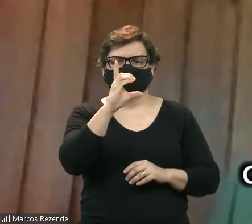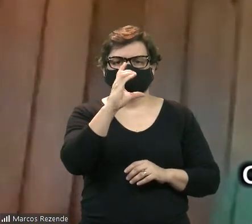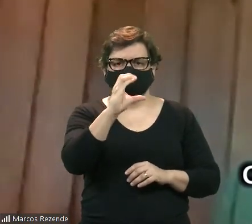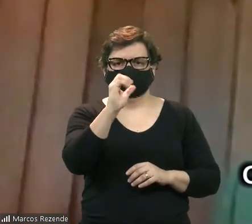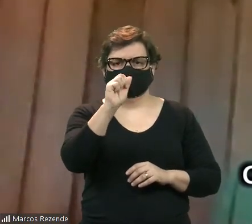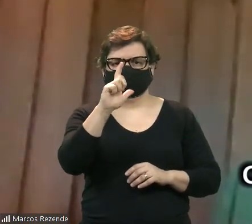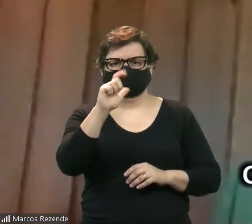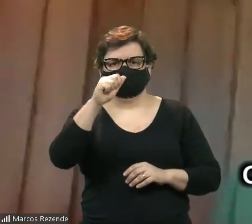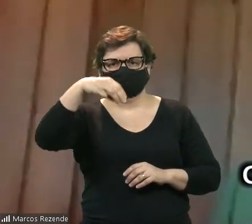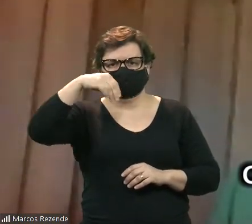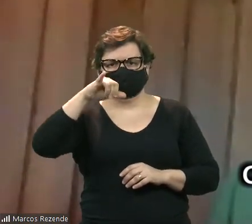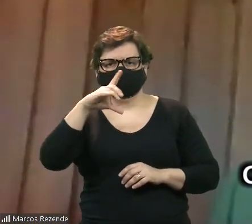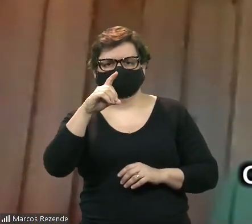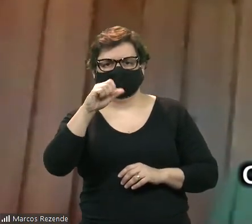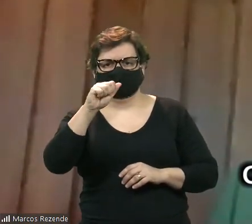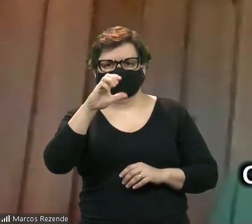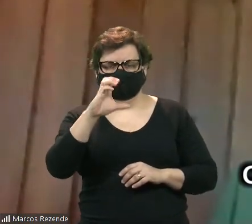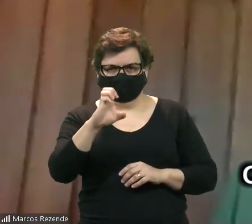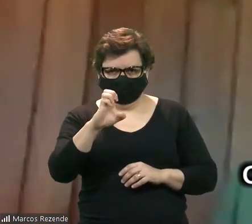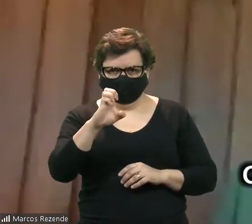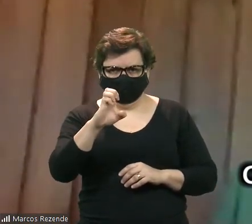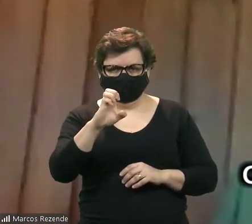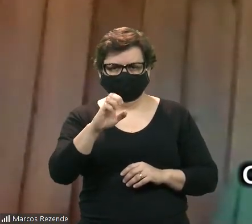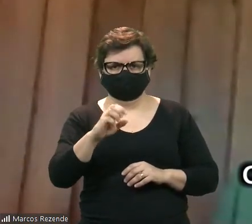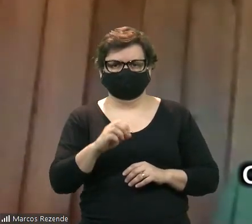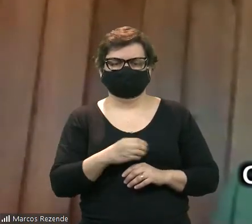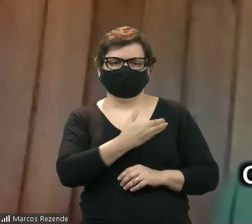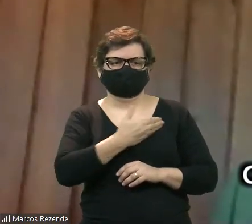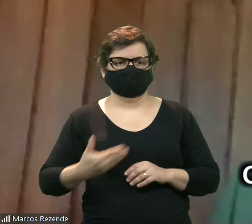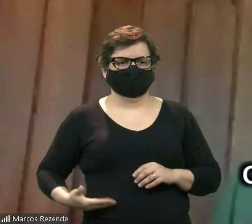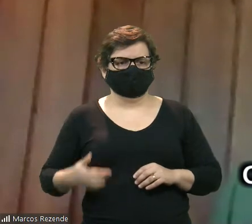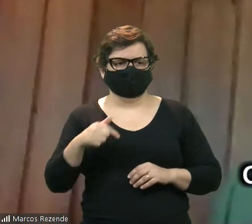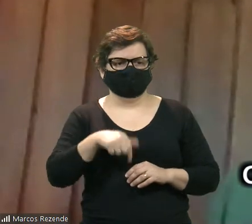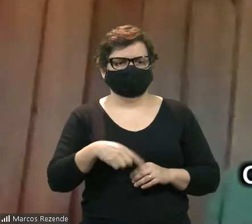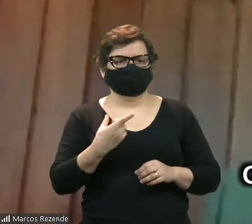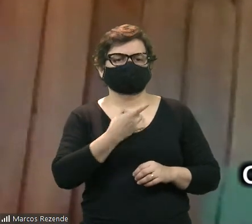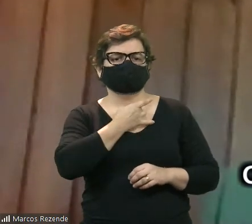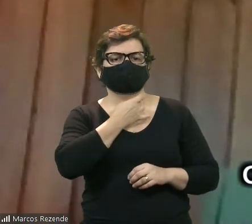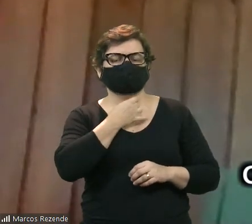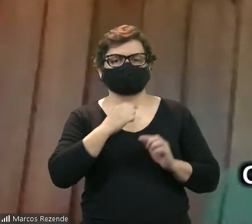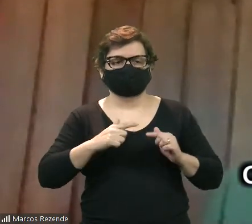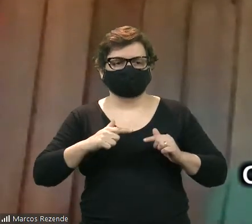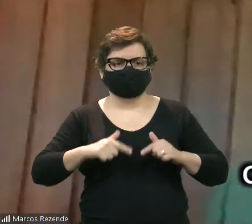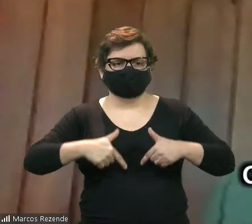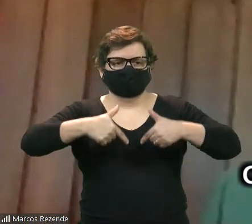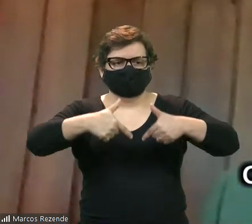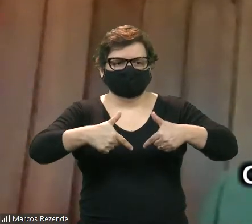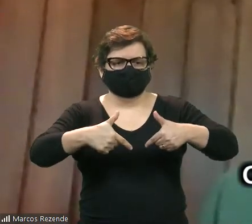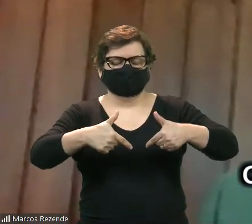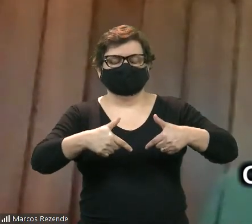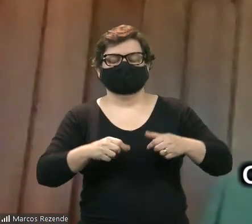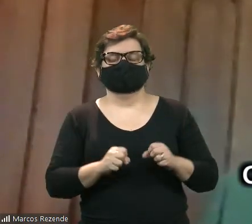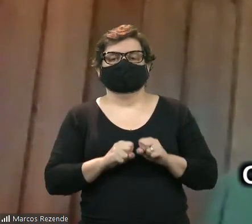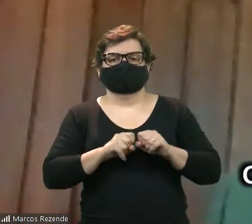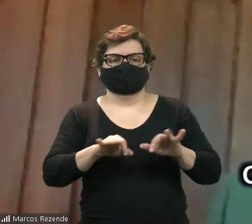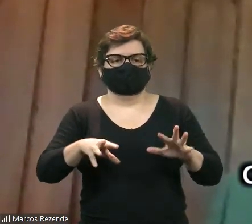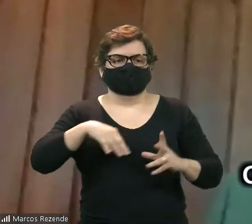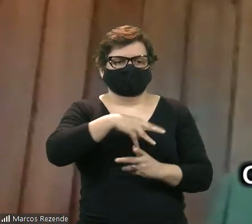pública de Marília, como medida de enfrentamento da pandemia decorrente do novo coronavírus,